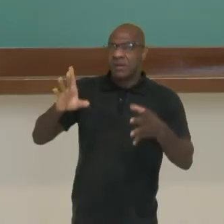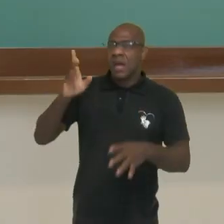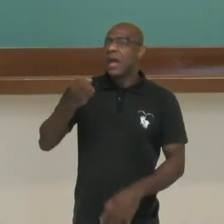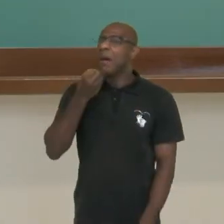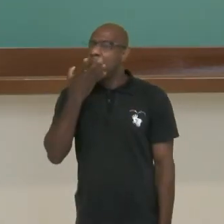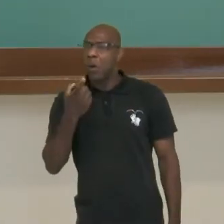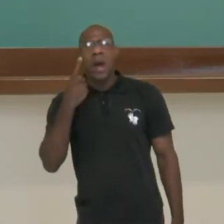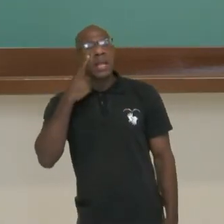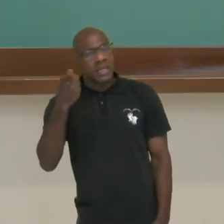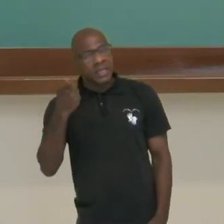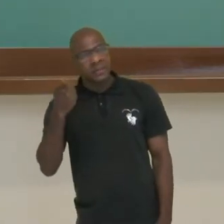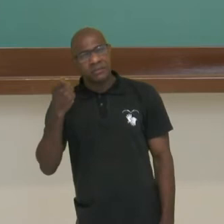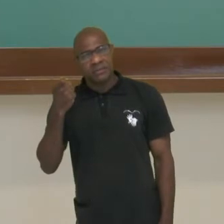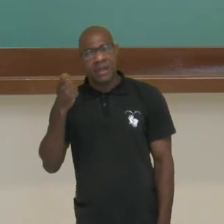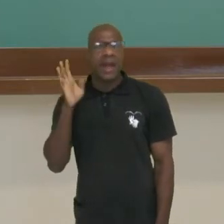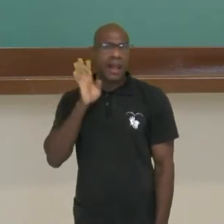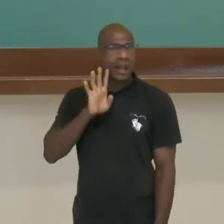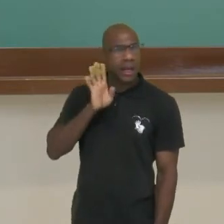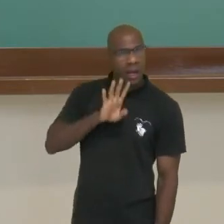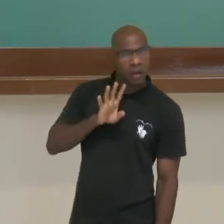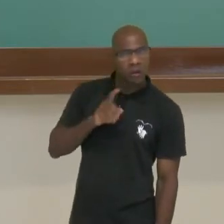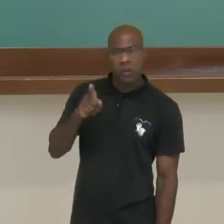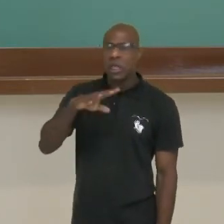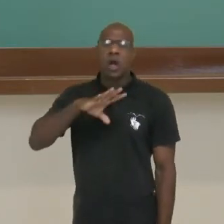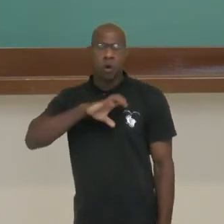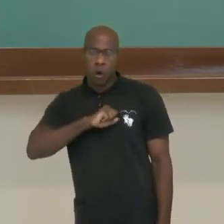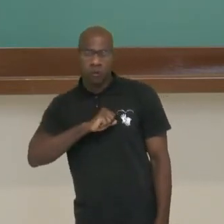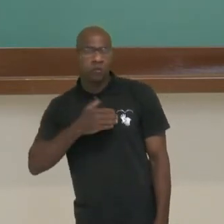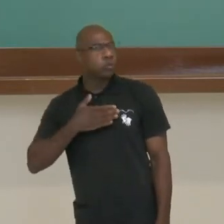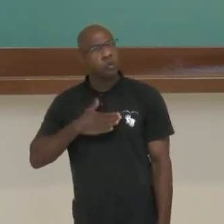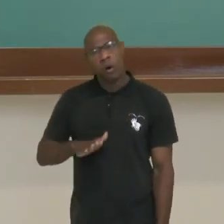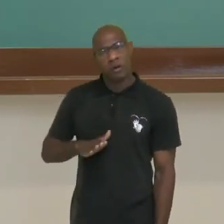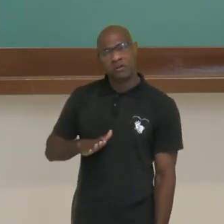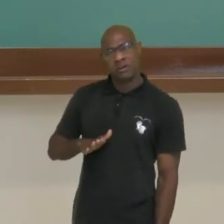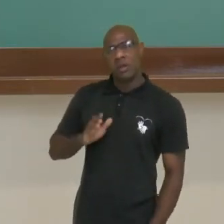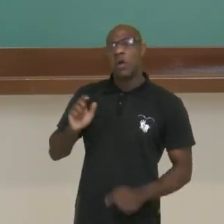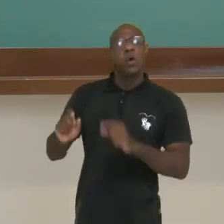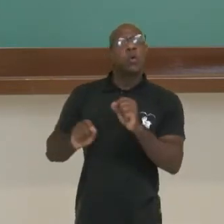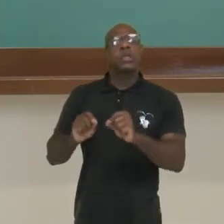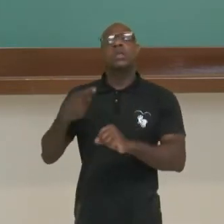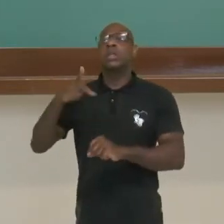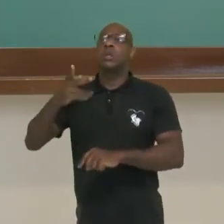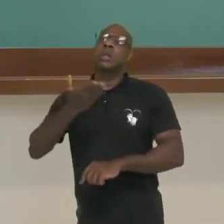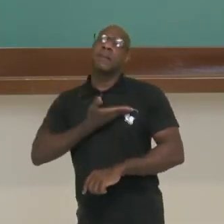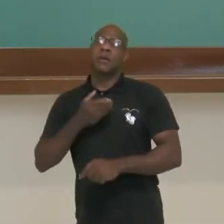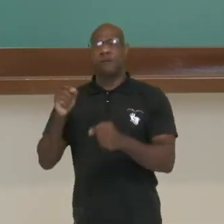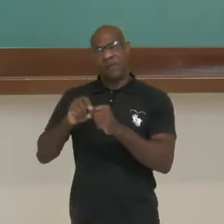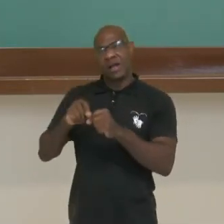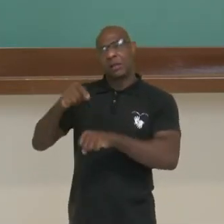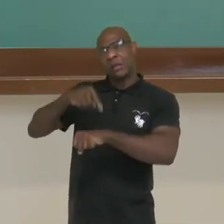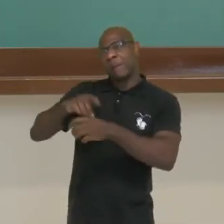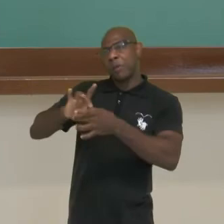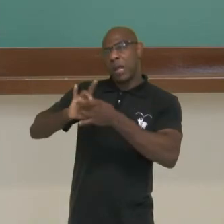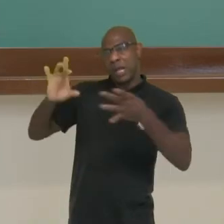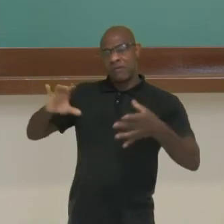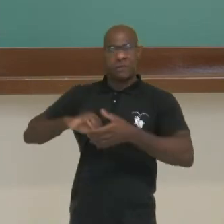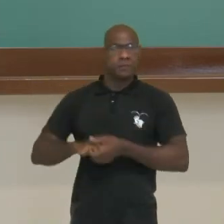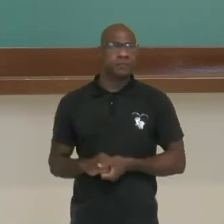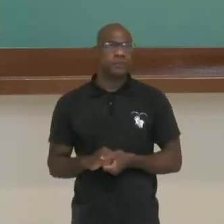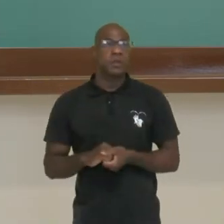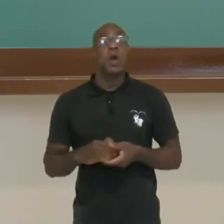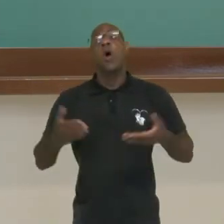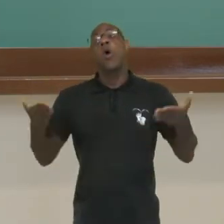interessantes? São divertidos? Vocês gostam? Vocês não gostam dos hobbies deles? Preferem uma outra situação? O que que nós vamos fazer?